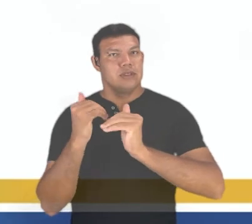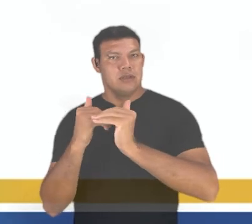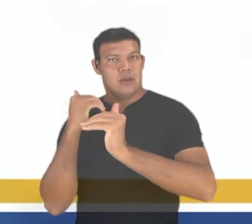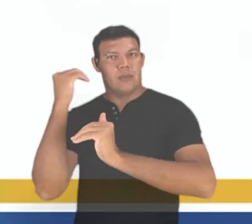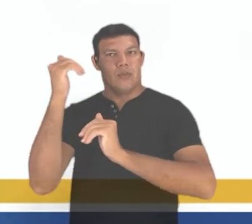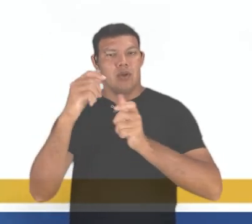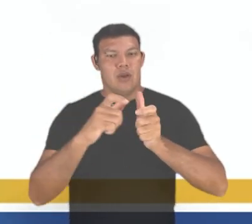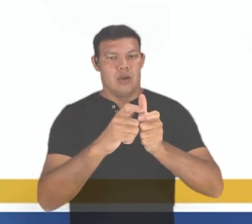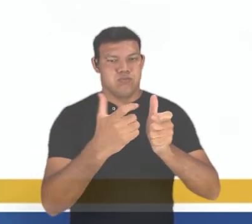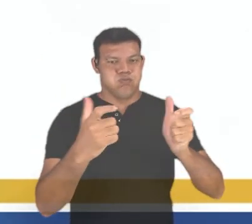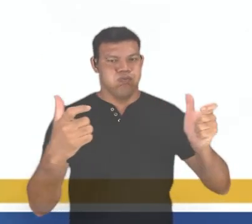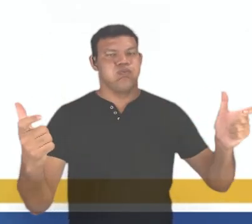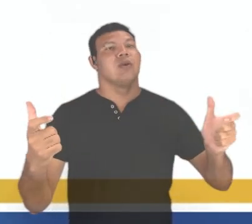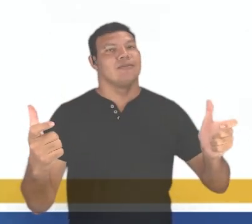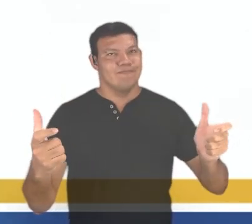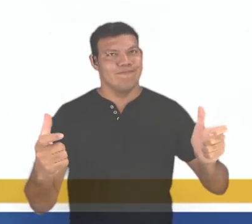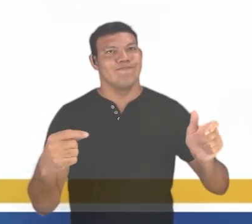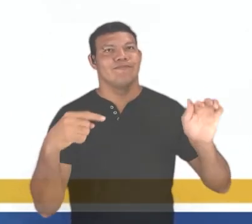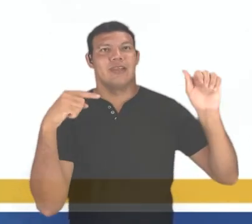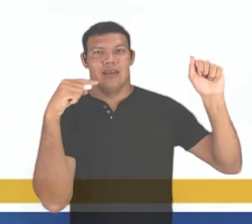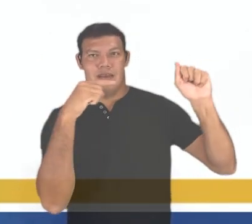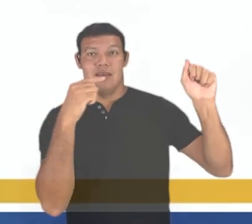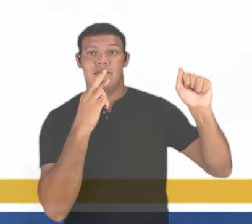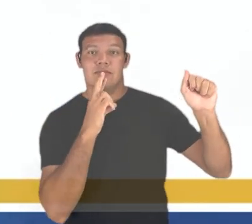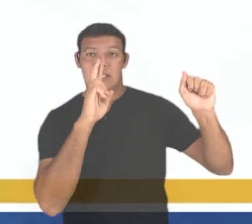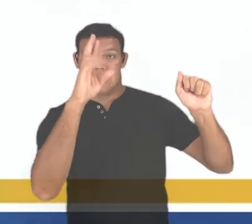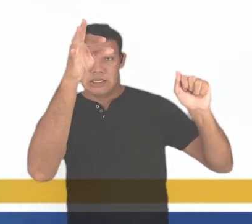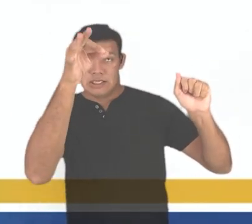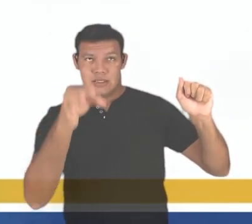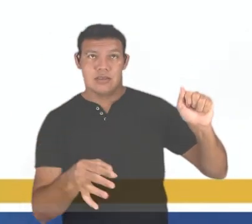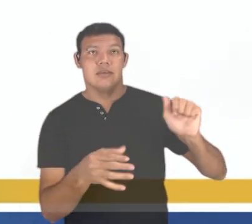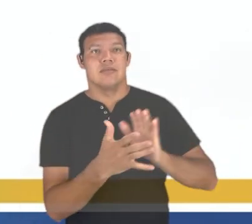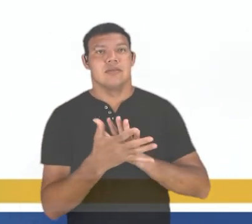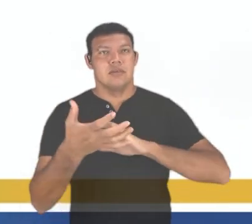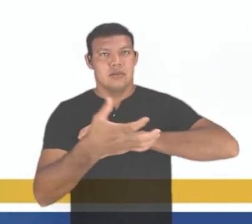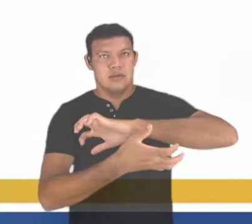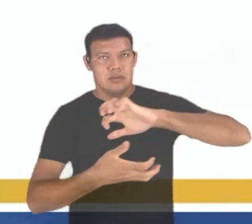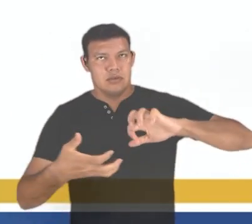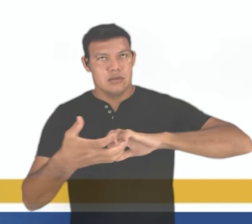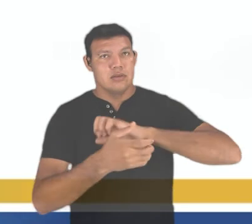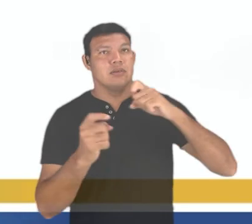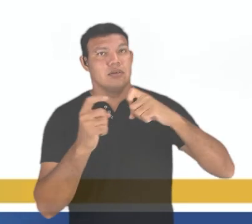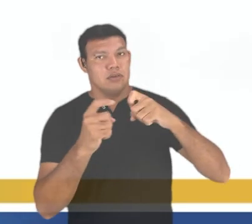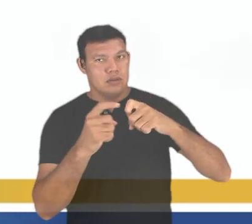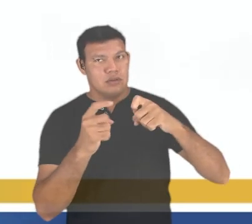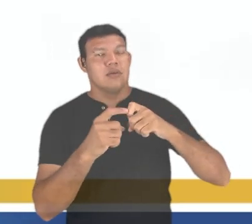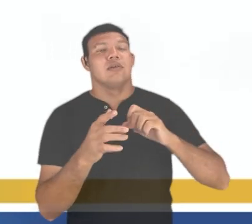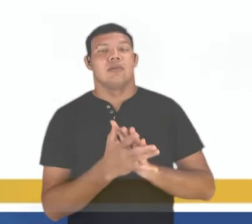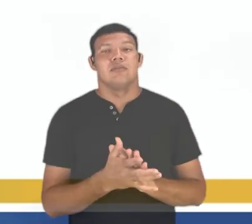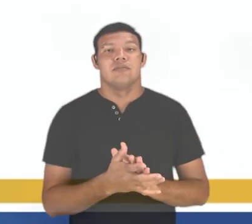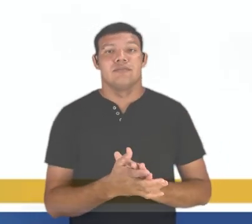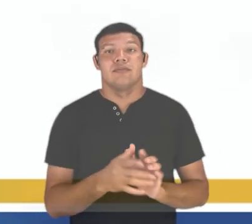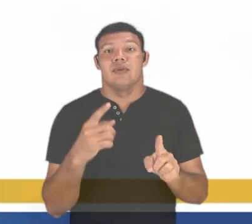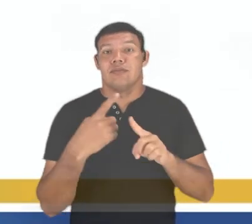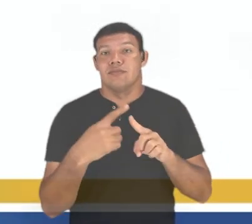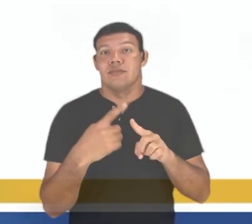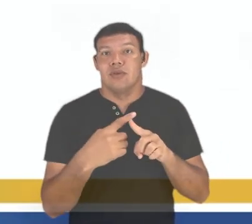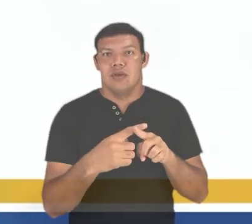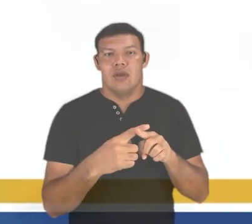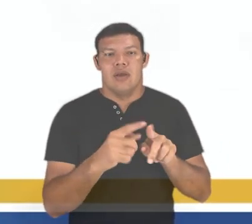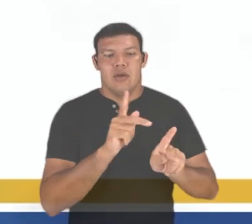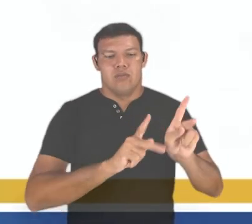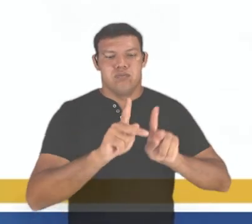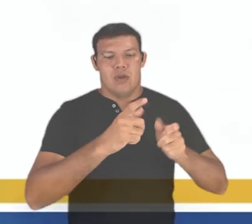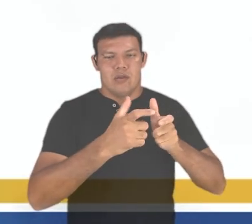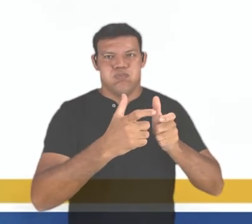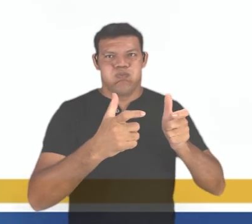A gente viu que foi a revolução aí na medicina, né, que fez com que aumentasse o crescimento populacional, porque diminuiu aí